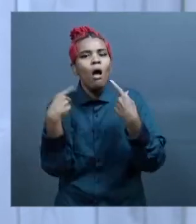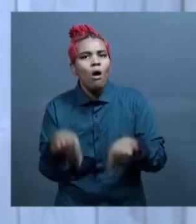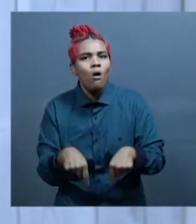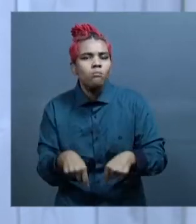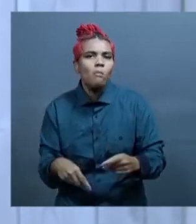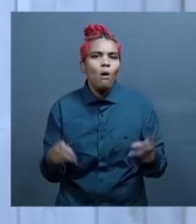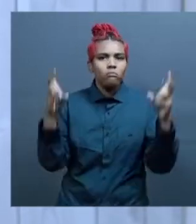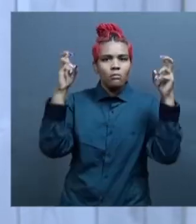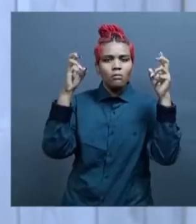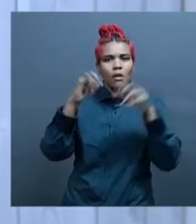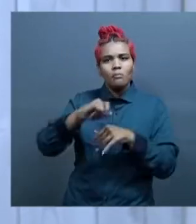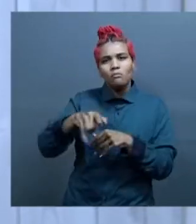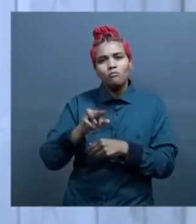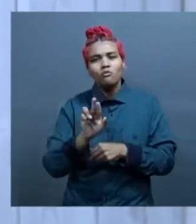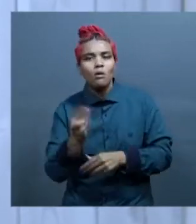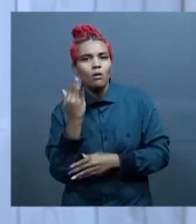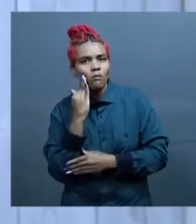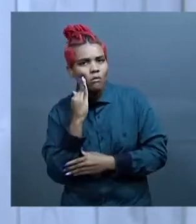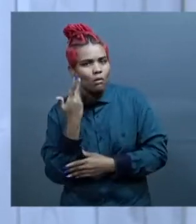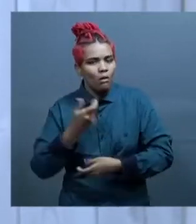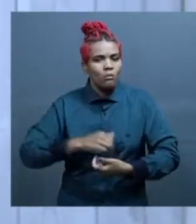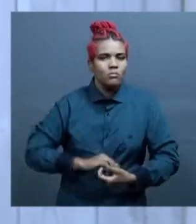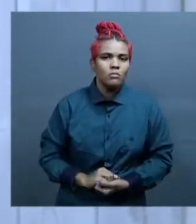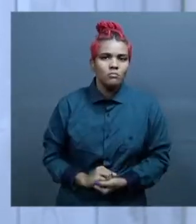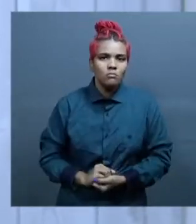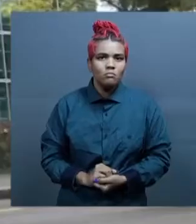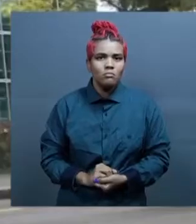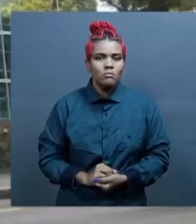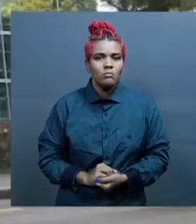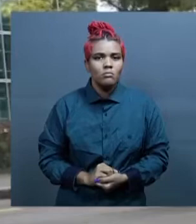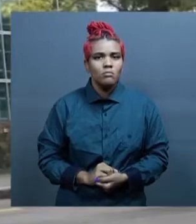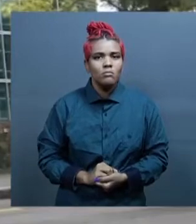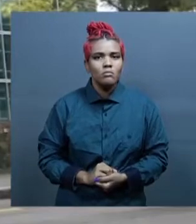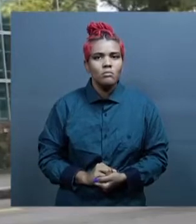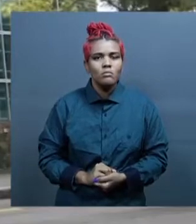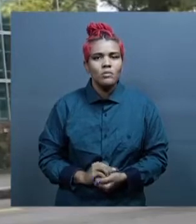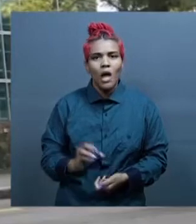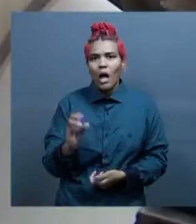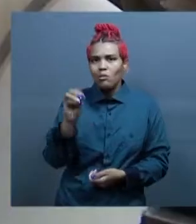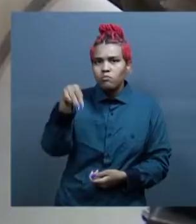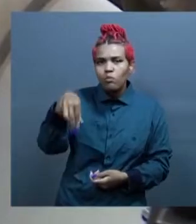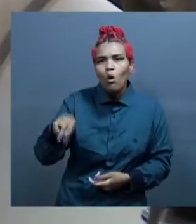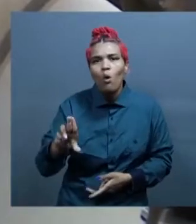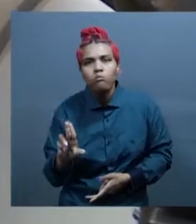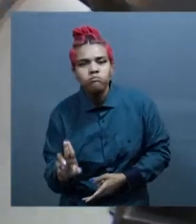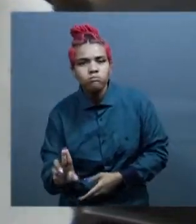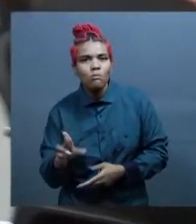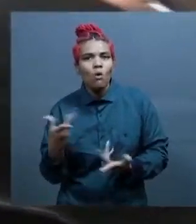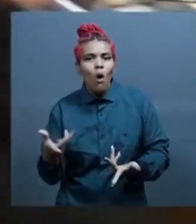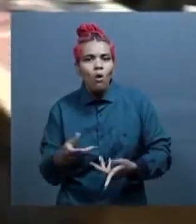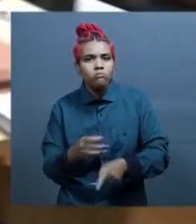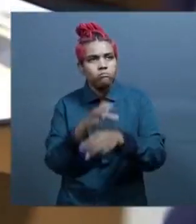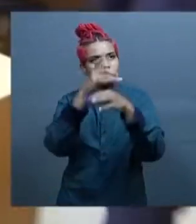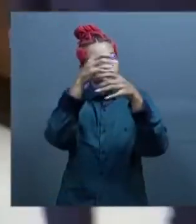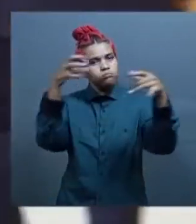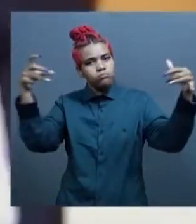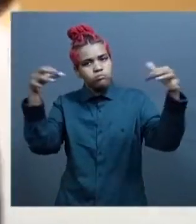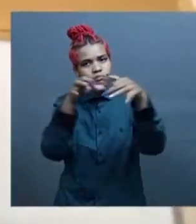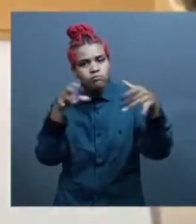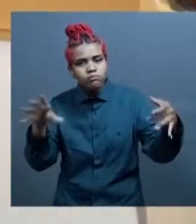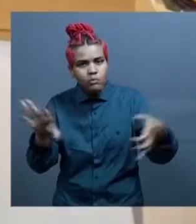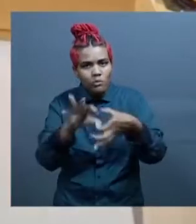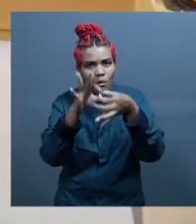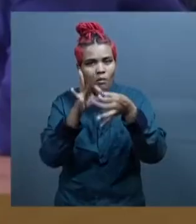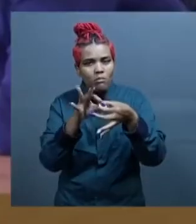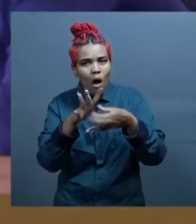hoje entenda mais na reportagem a organização mundial meteorológica ligada à onu afirmou